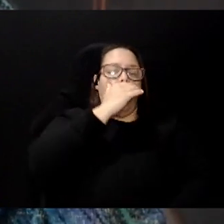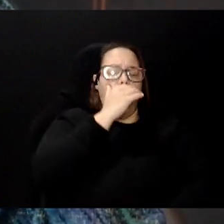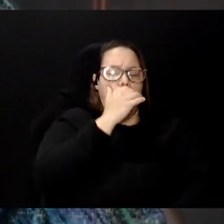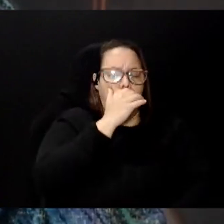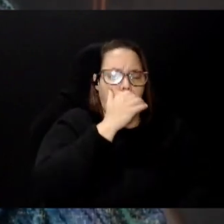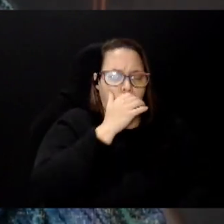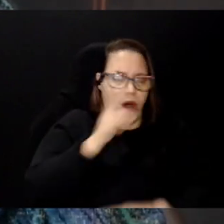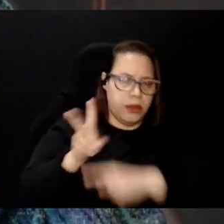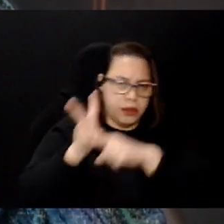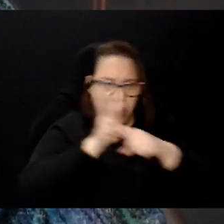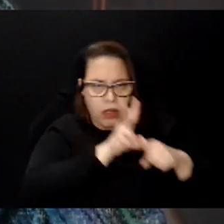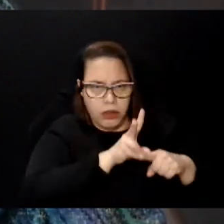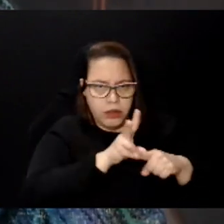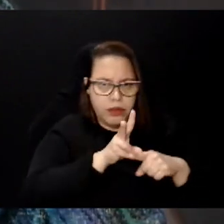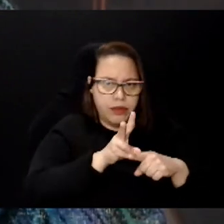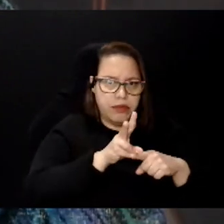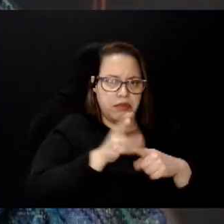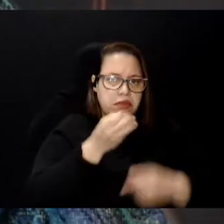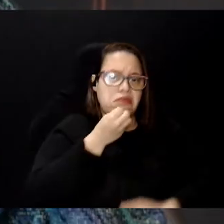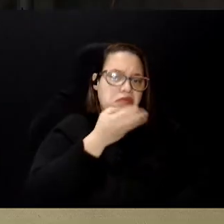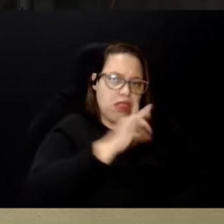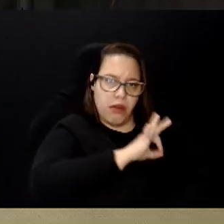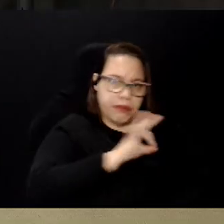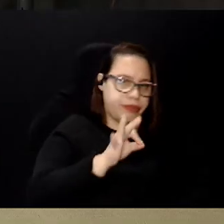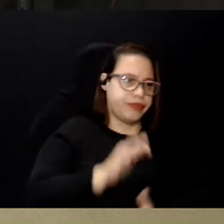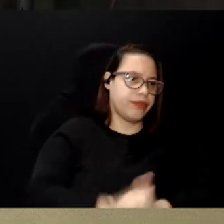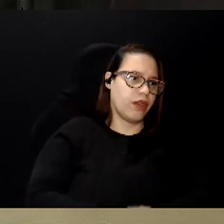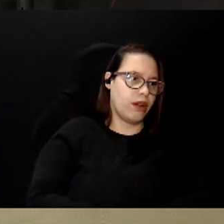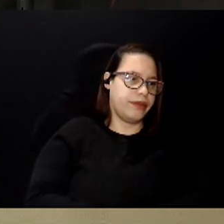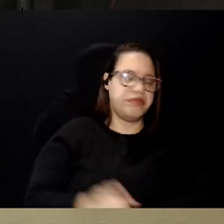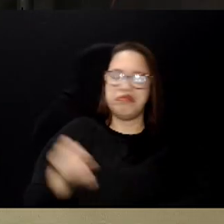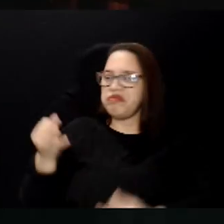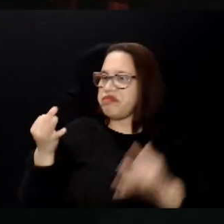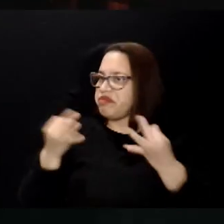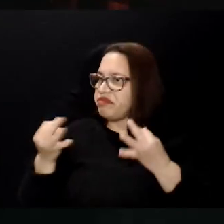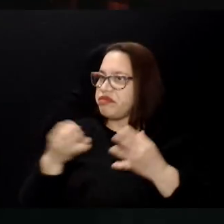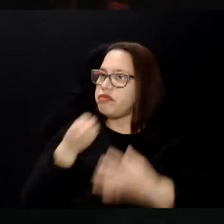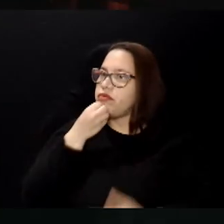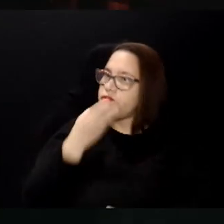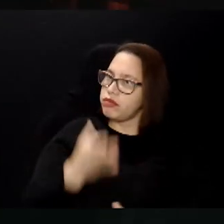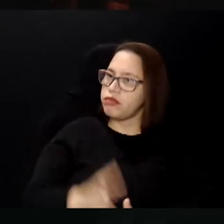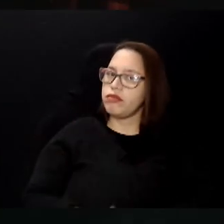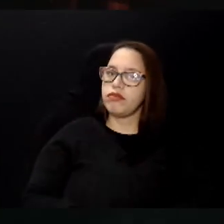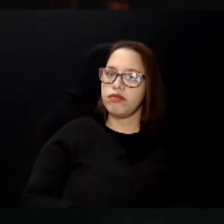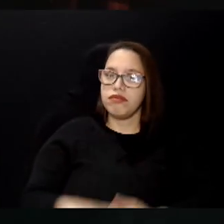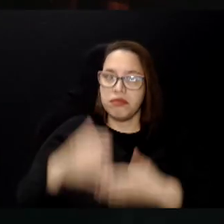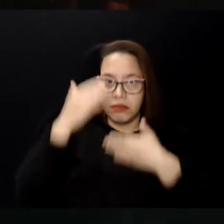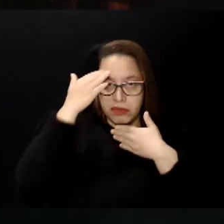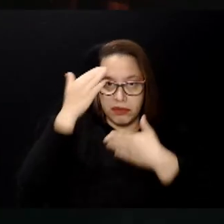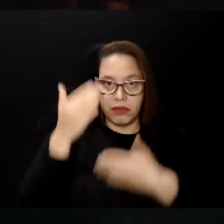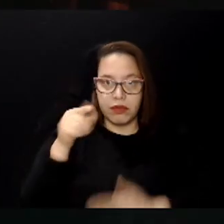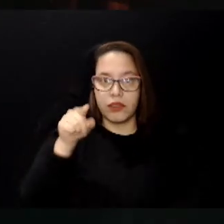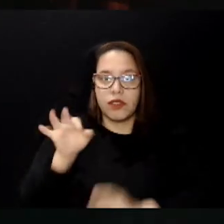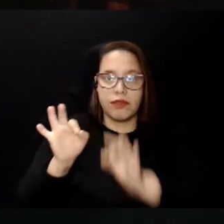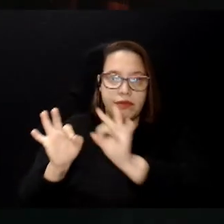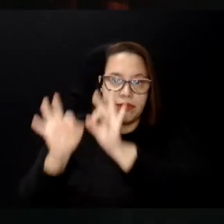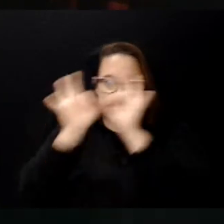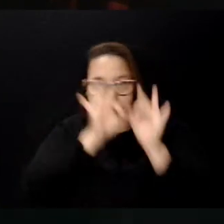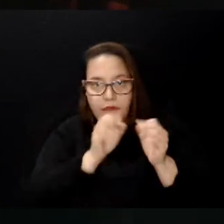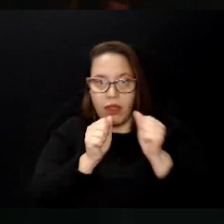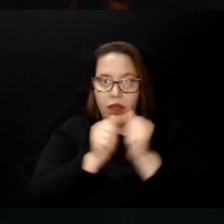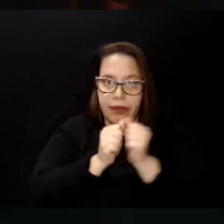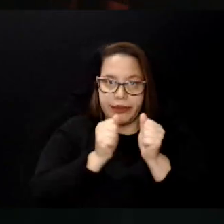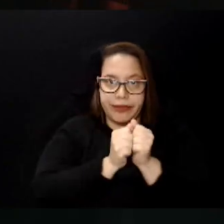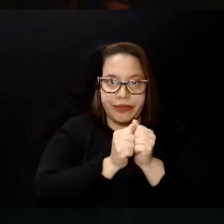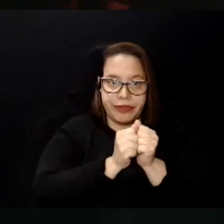tem a trazer coisas positivas. Excelente, muito bem. A gente agradece aí você que está participando conosco. Agora mais uma, o